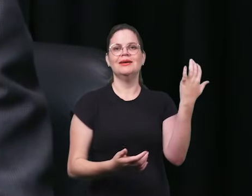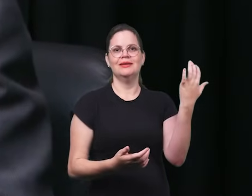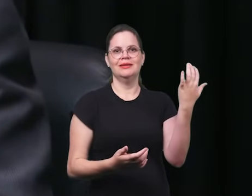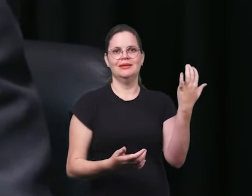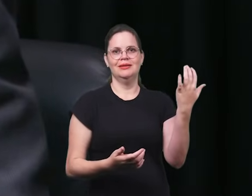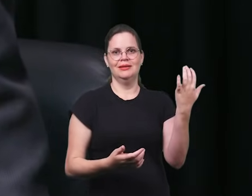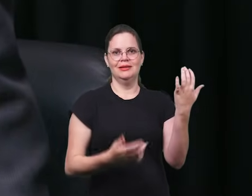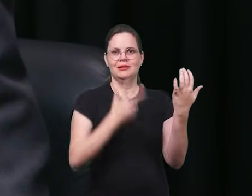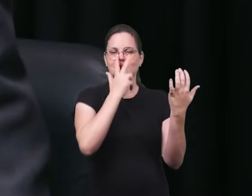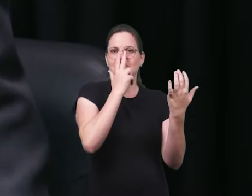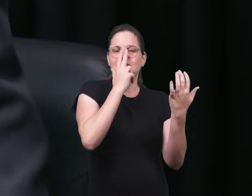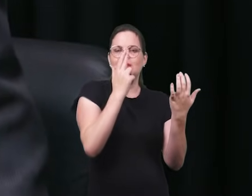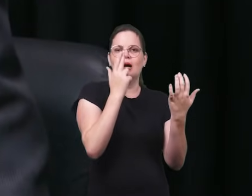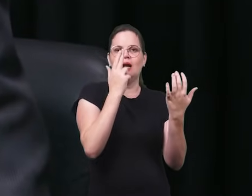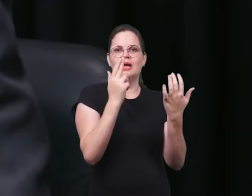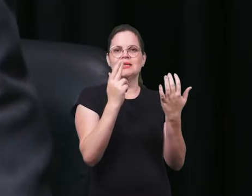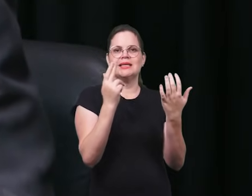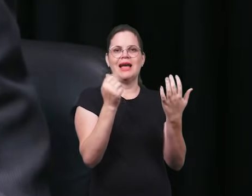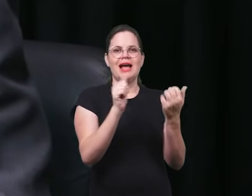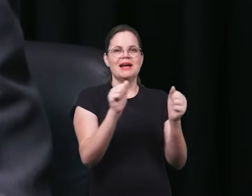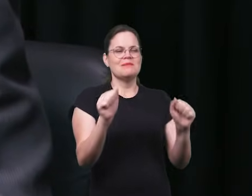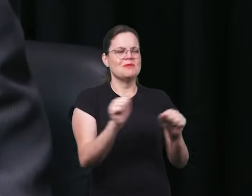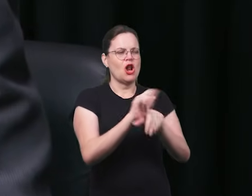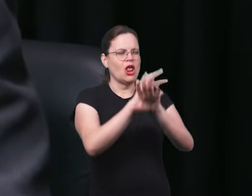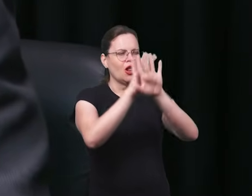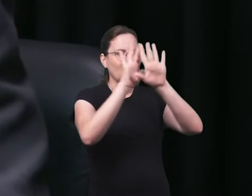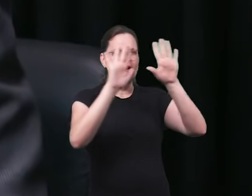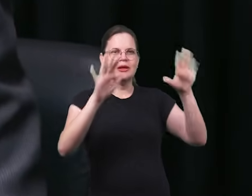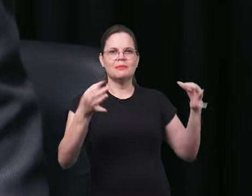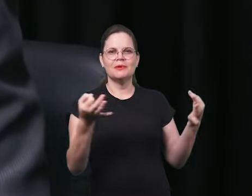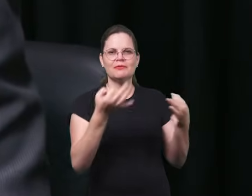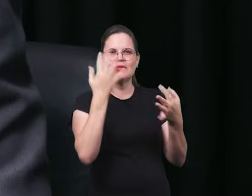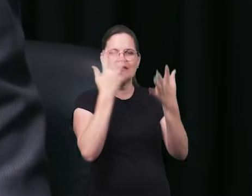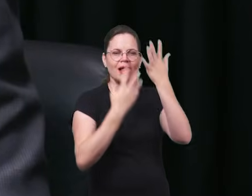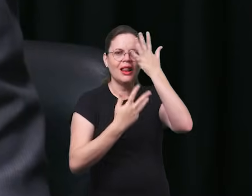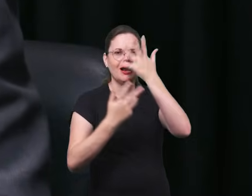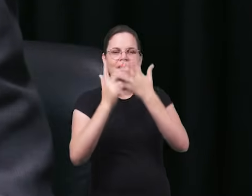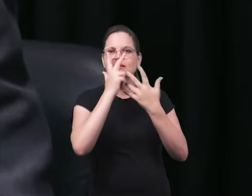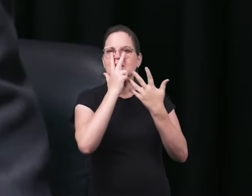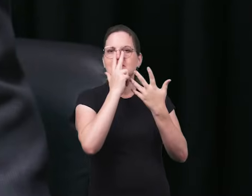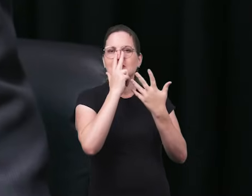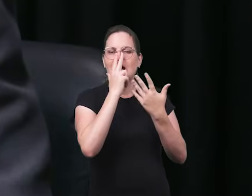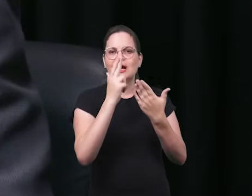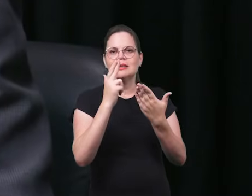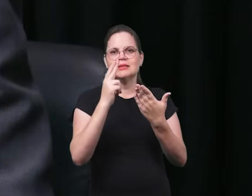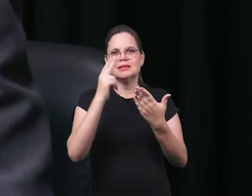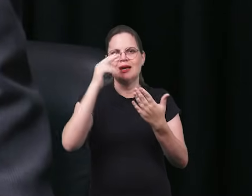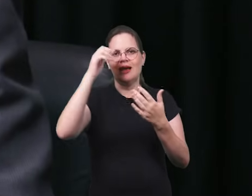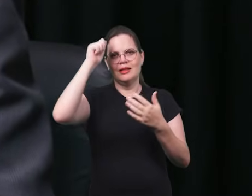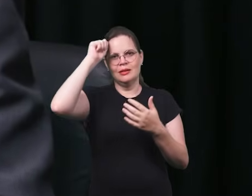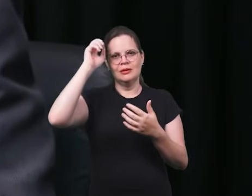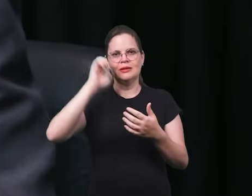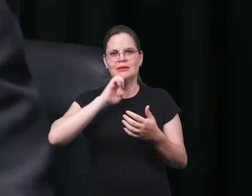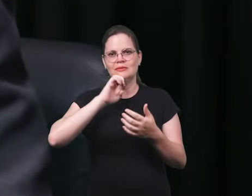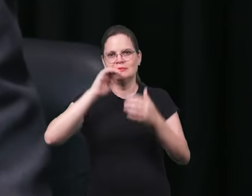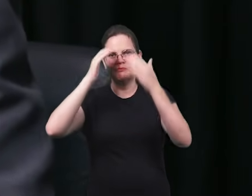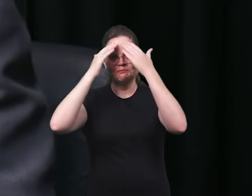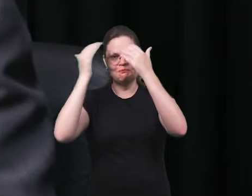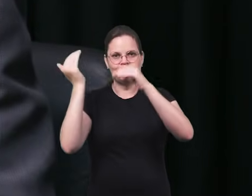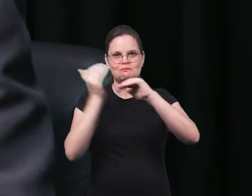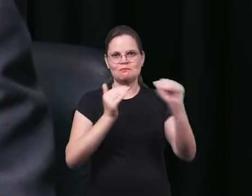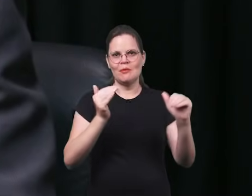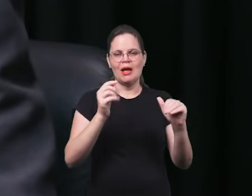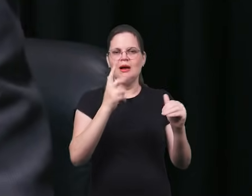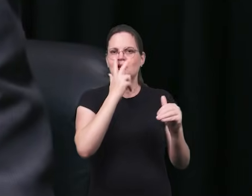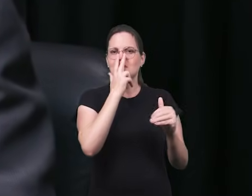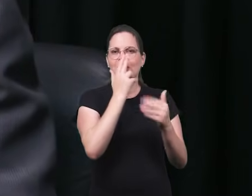tornada em brilho menor com a decisão do homem de se afastar de Deus, de pecar contra